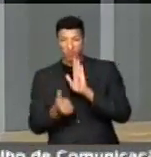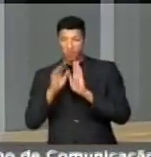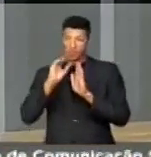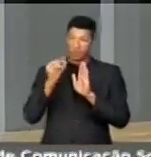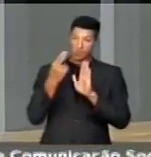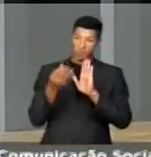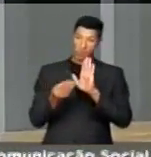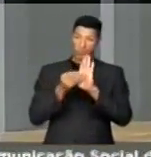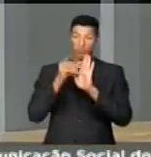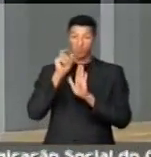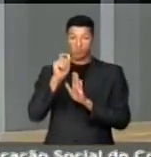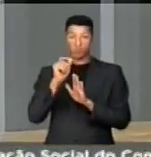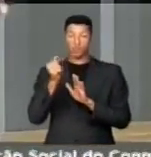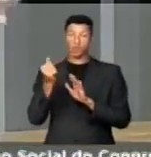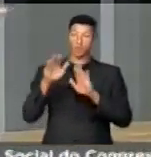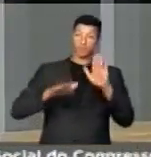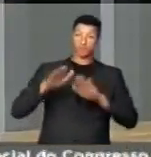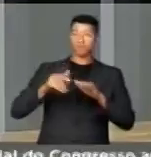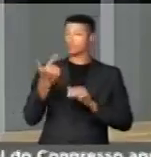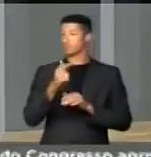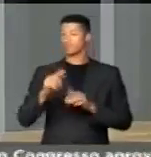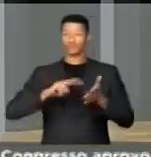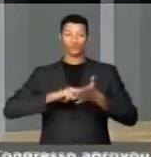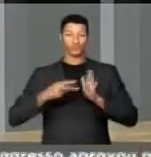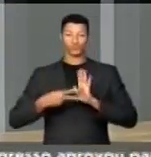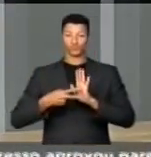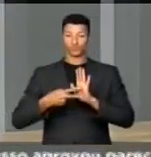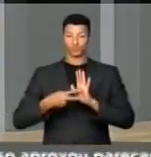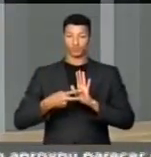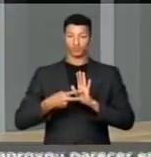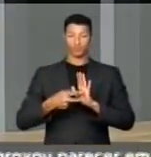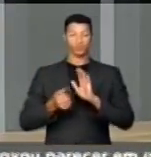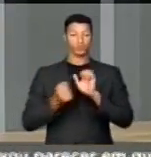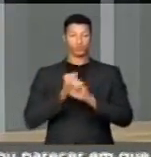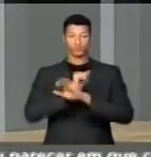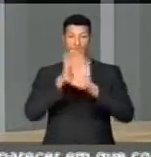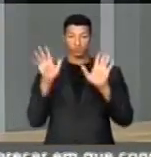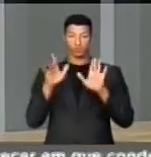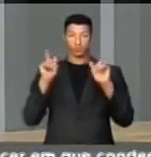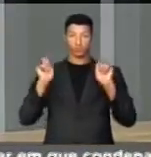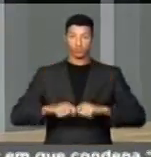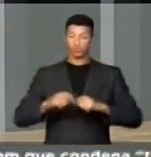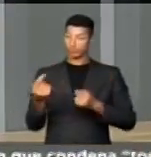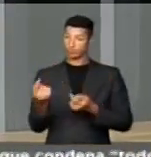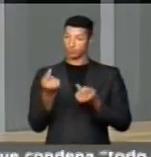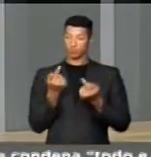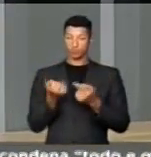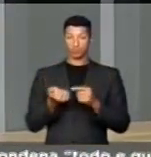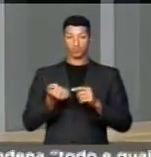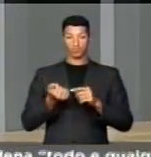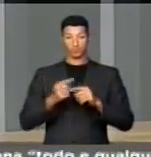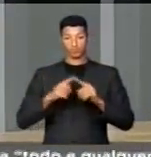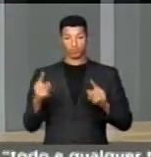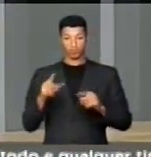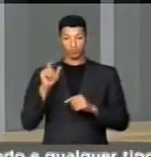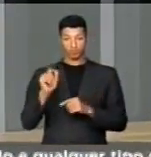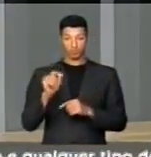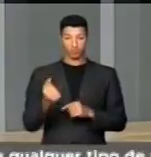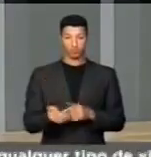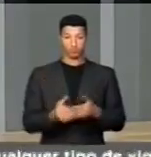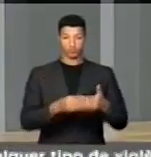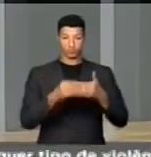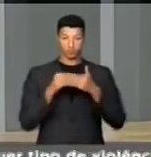colocando, que aparentemente não tem um significado muito claro e preciso e expresso, mas que no fundo